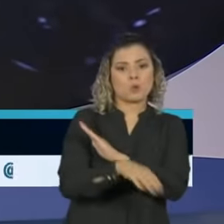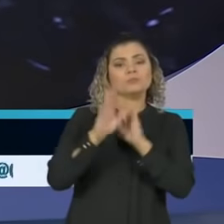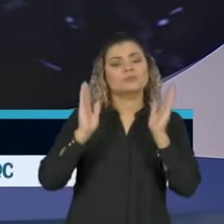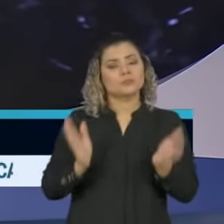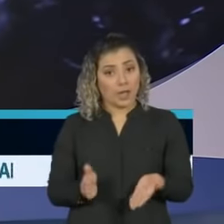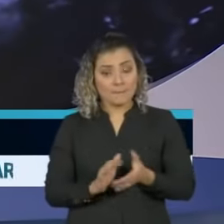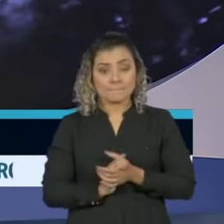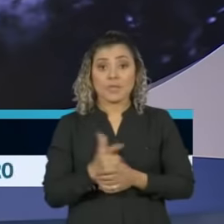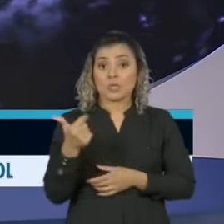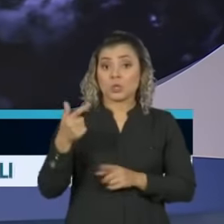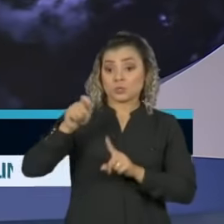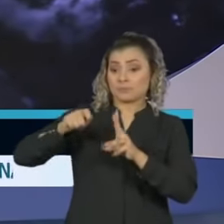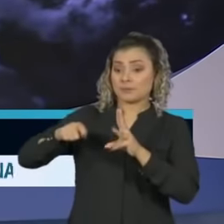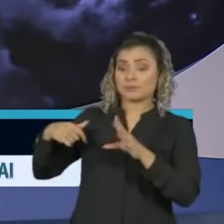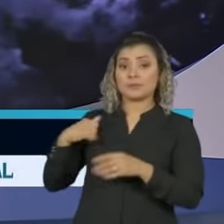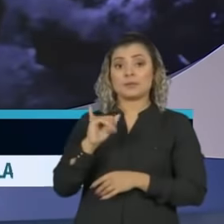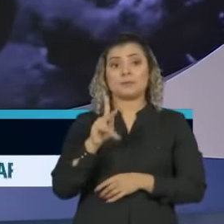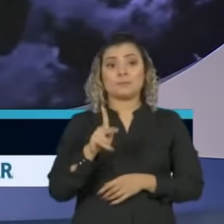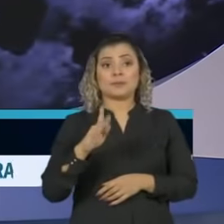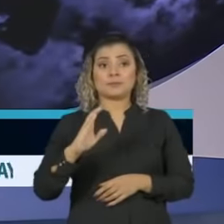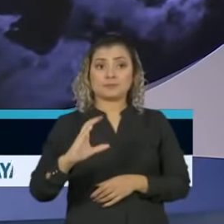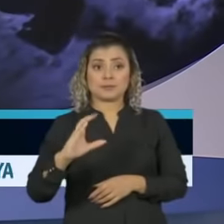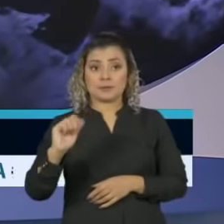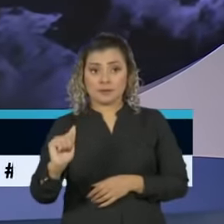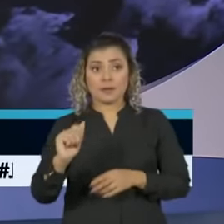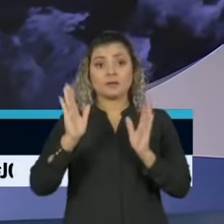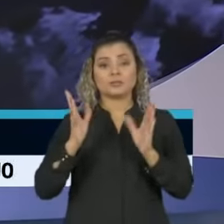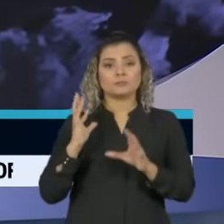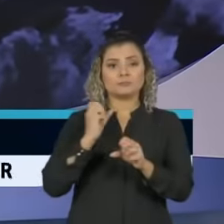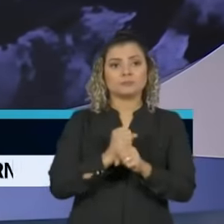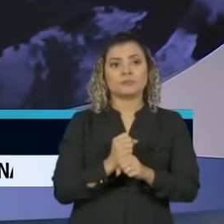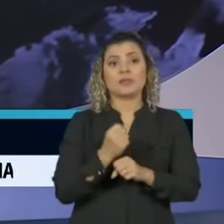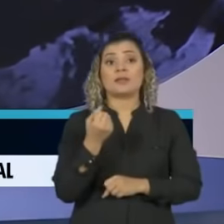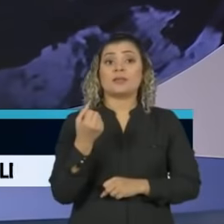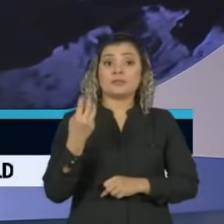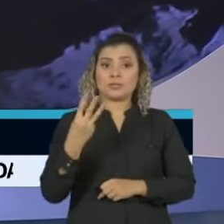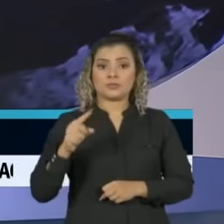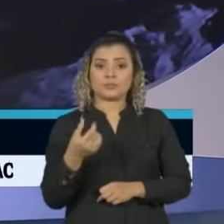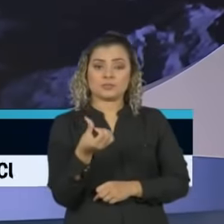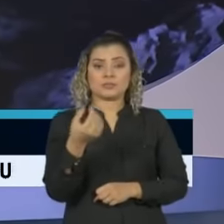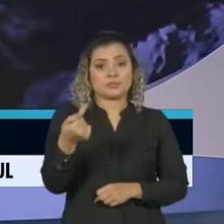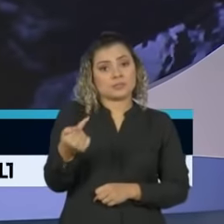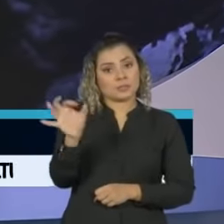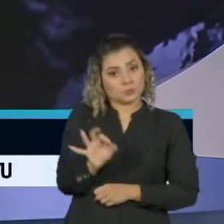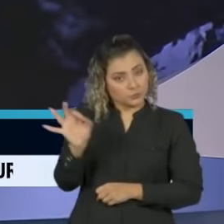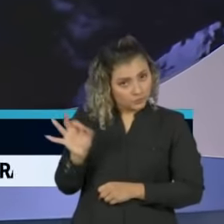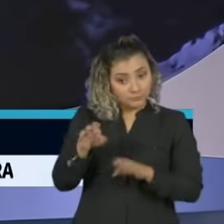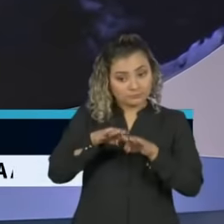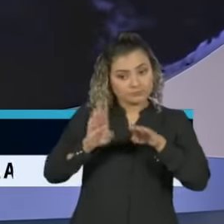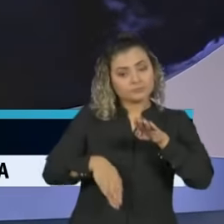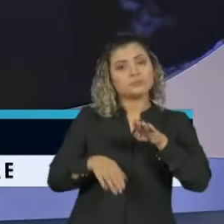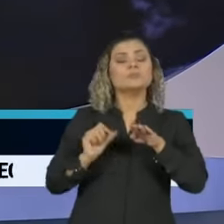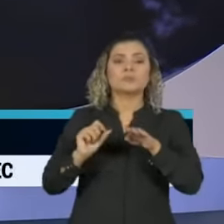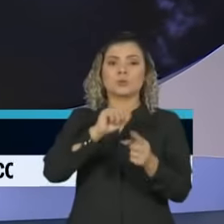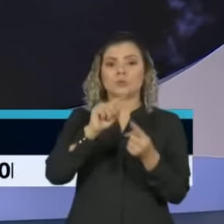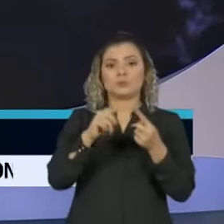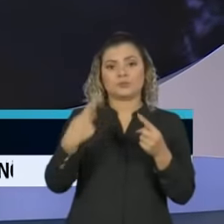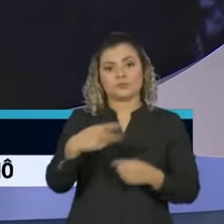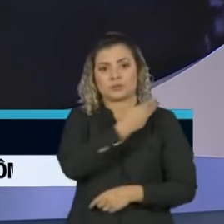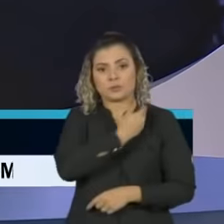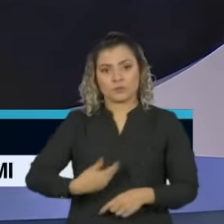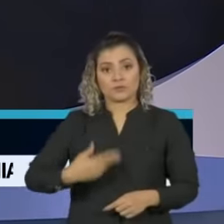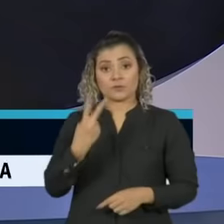Nos últimos 12 meses, o IPCA 15 acumula variação de 3,67%, abaixo do centro da meta do governo